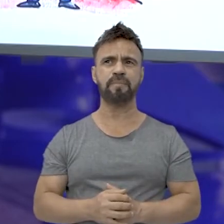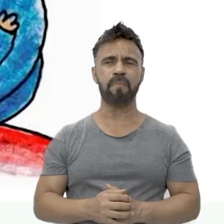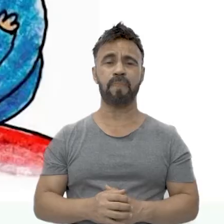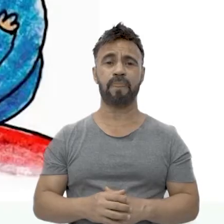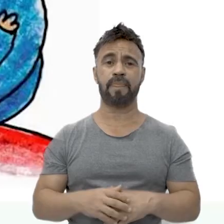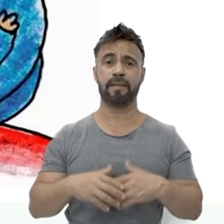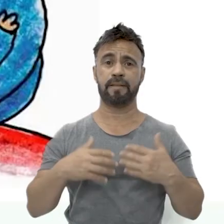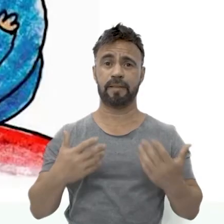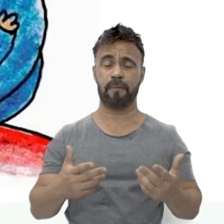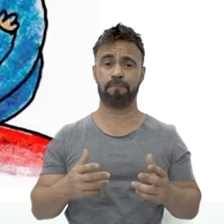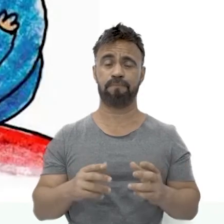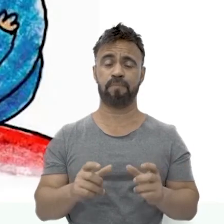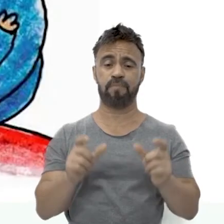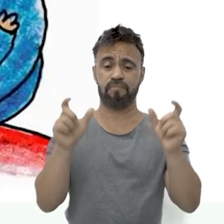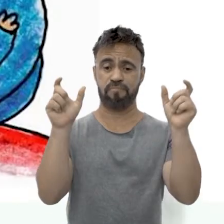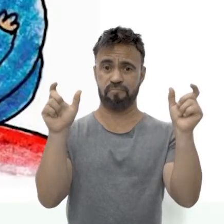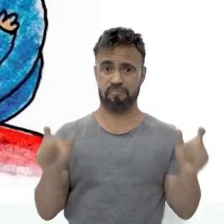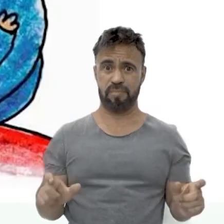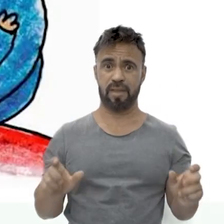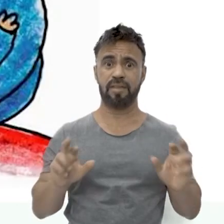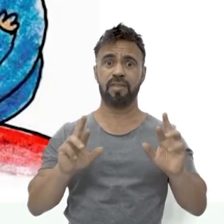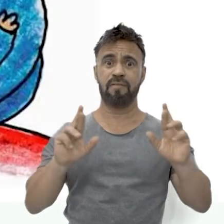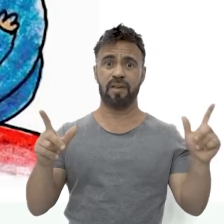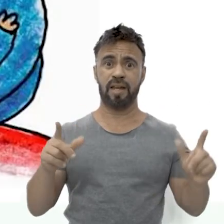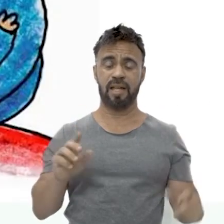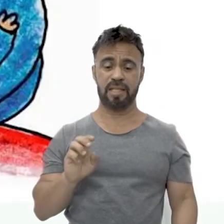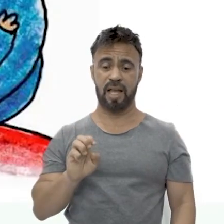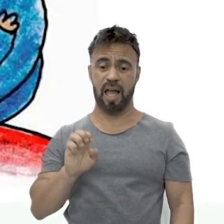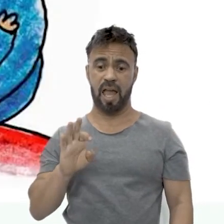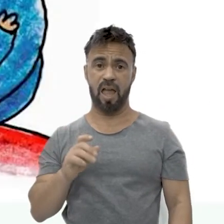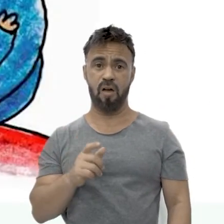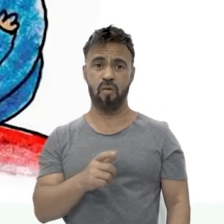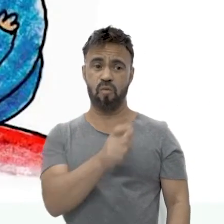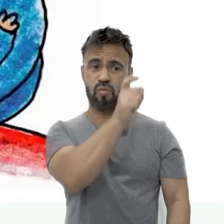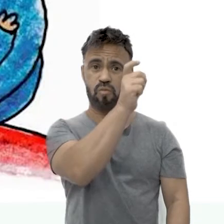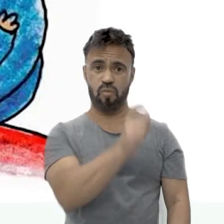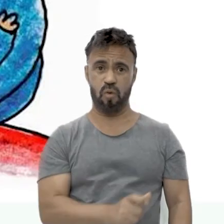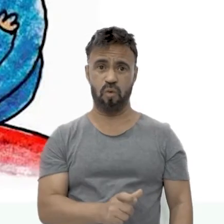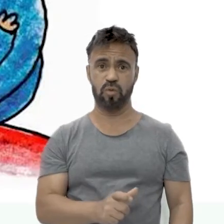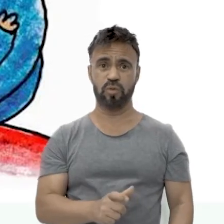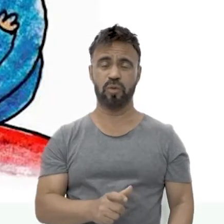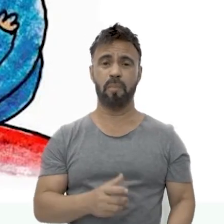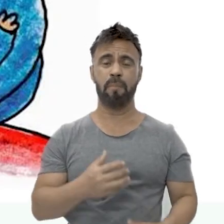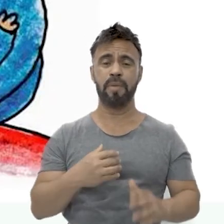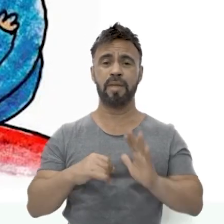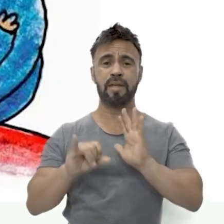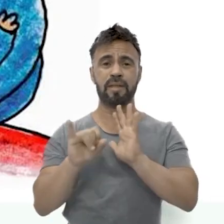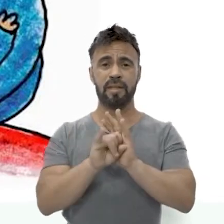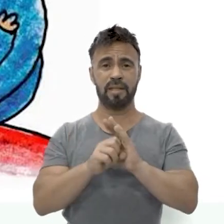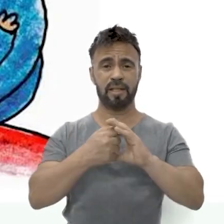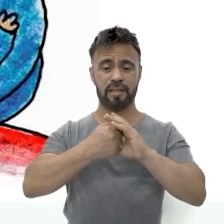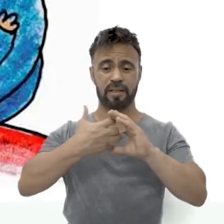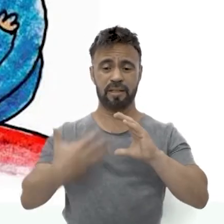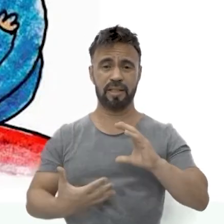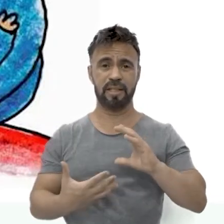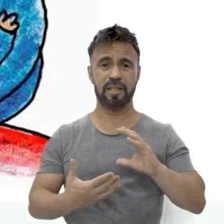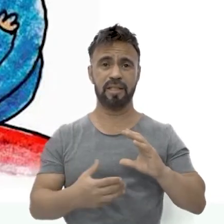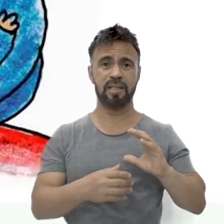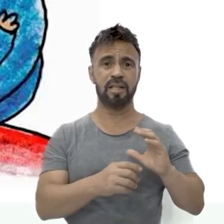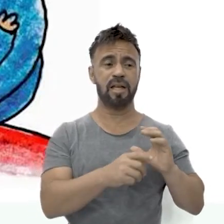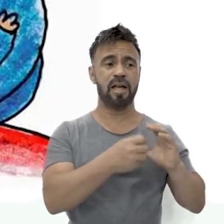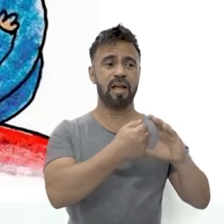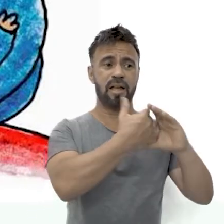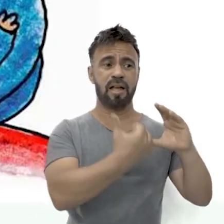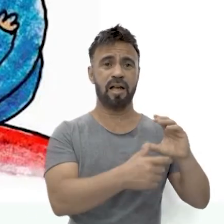Então, a diferença entre o eu e o outro caracteriza tanto a minha identidade quanto a identidade